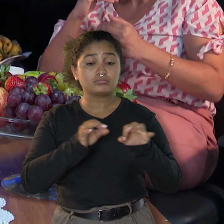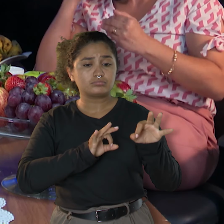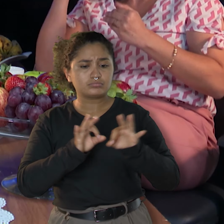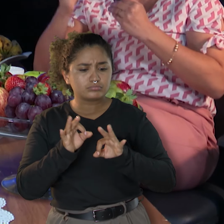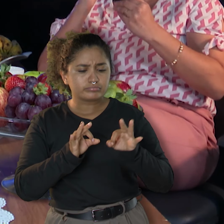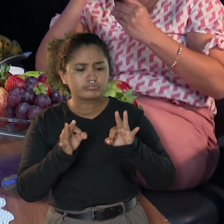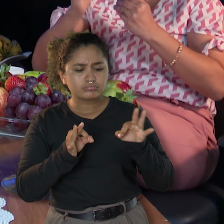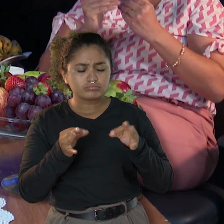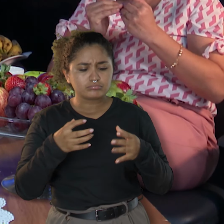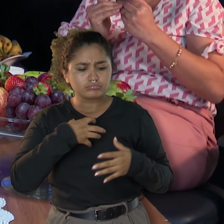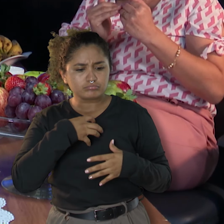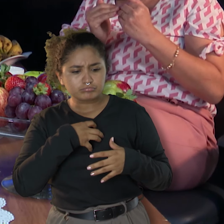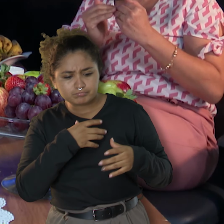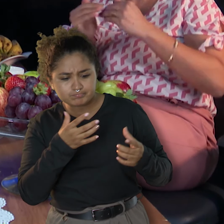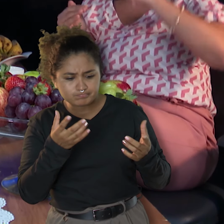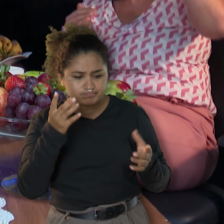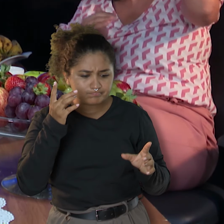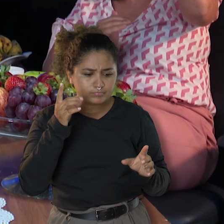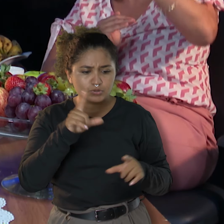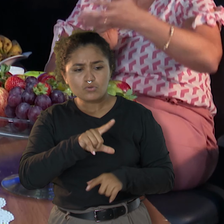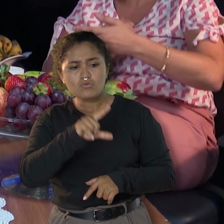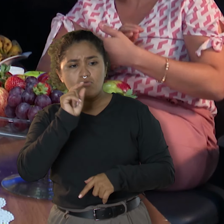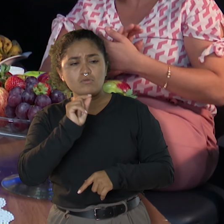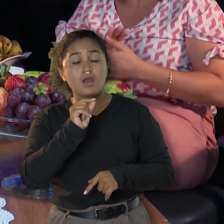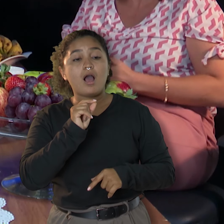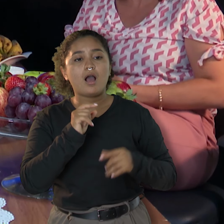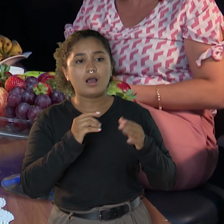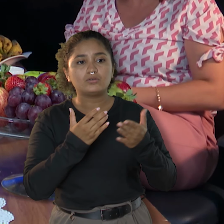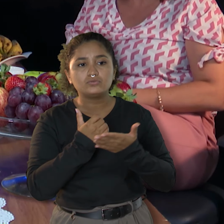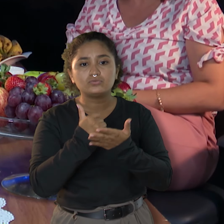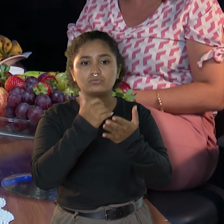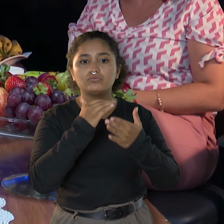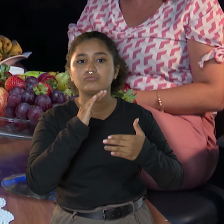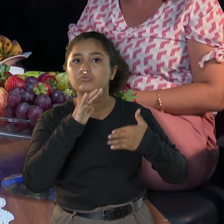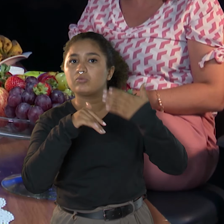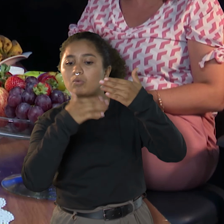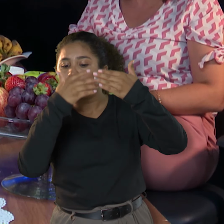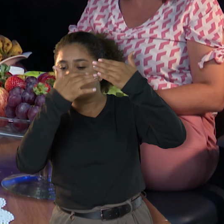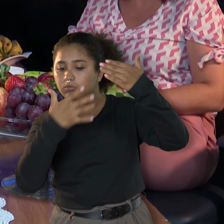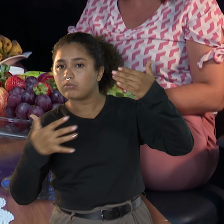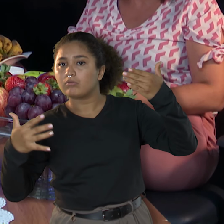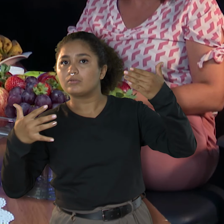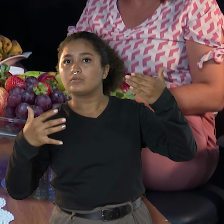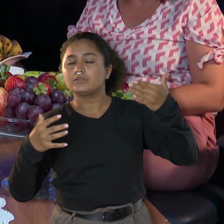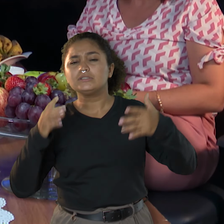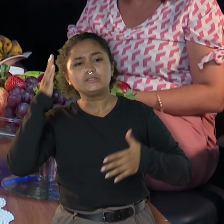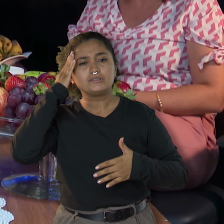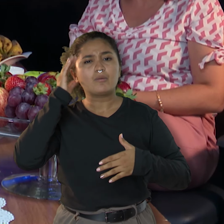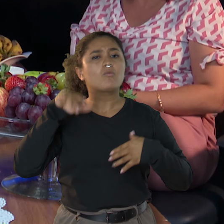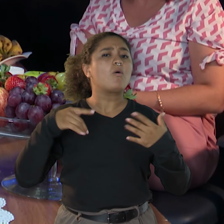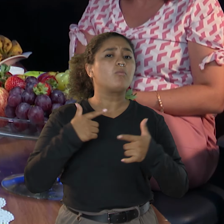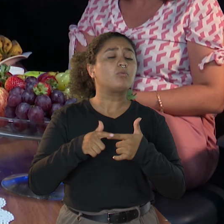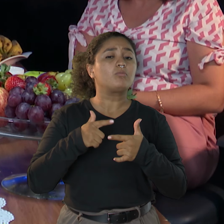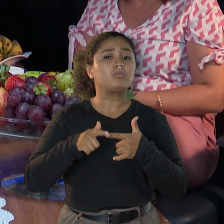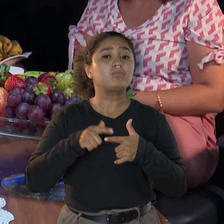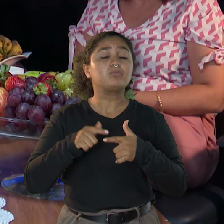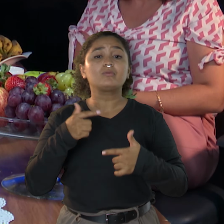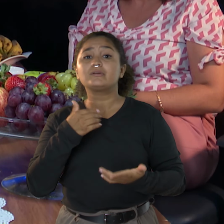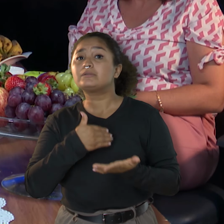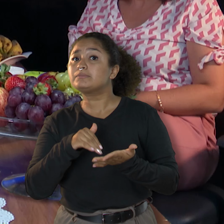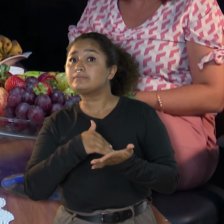ali tomou uma decisão que interferiu lá na ponta, né? E Isso você sabe qual era o problema do relação. administrativo? Era a